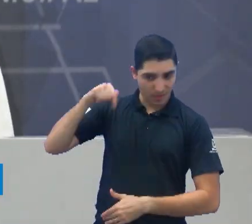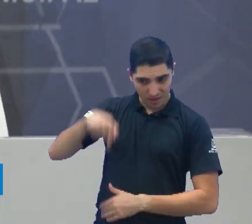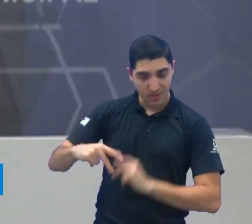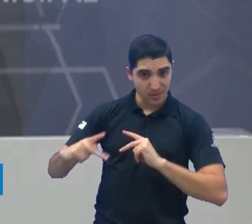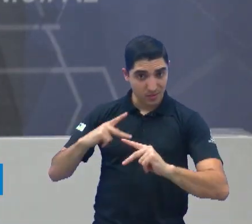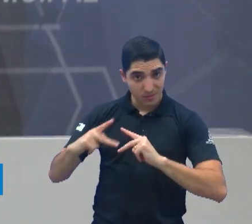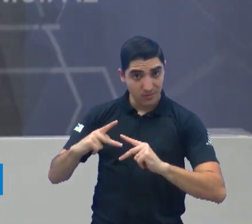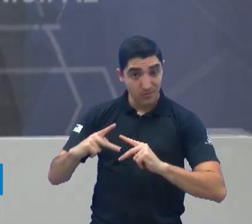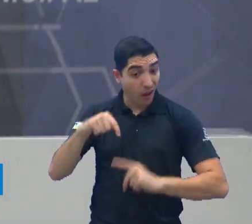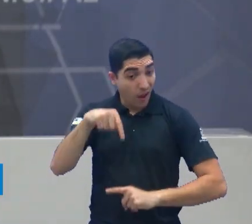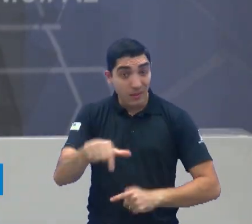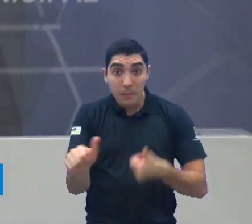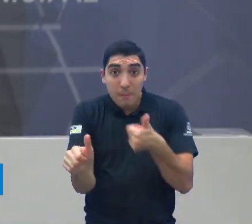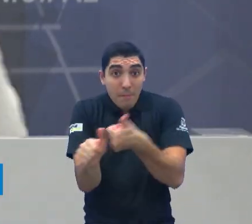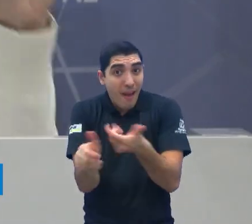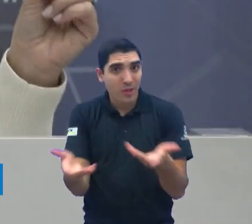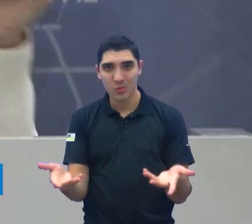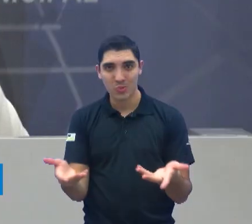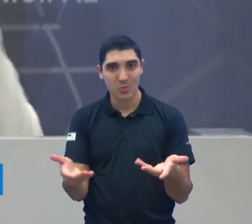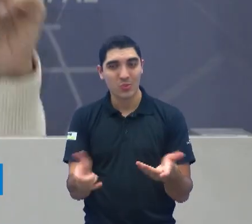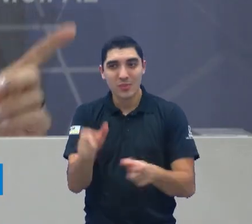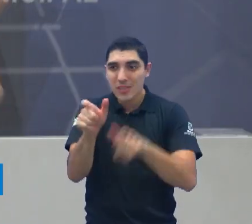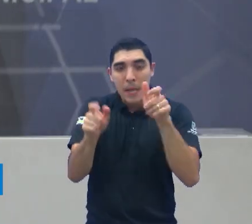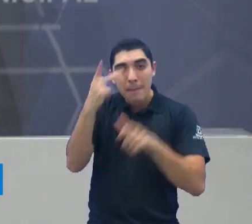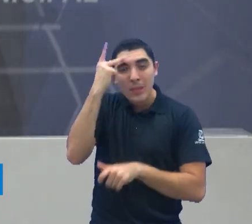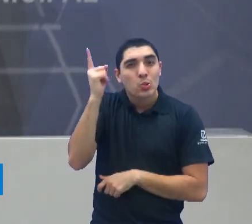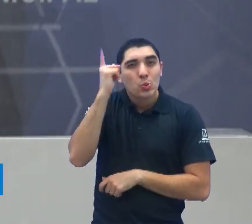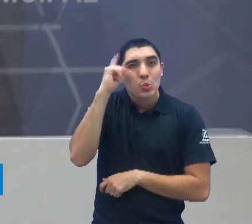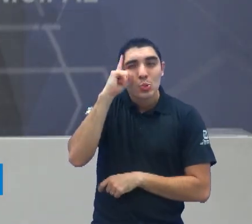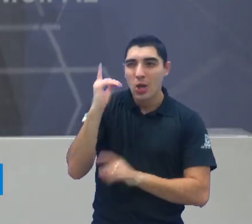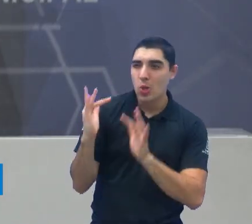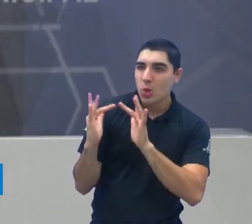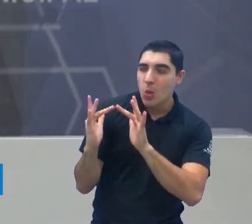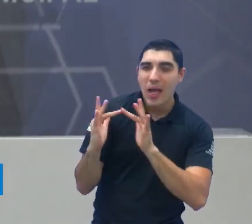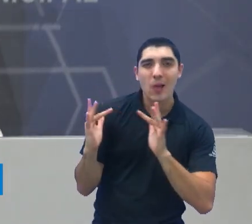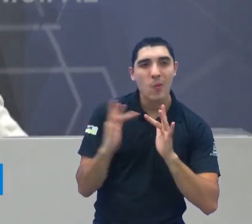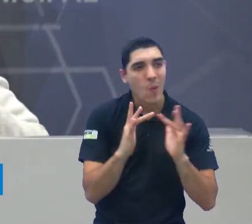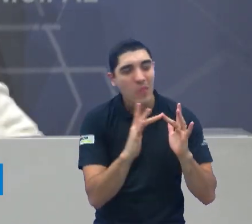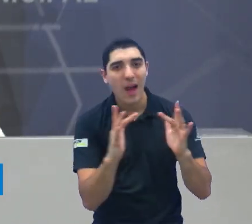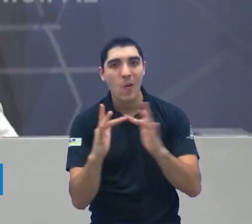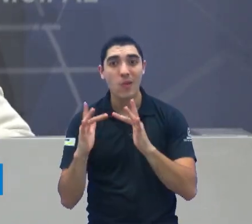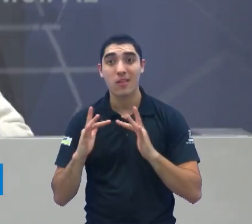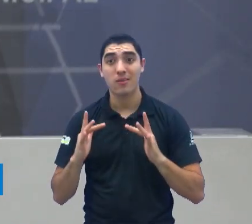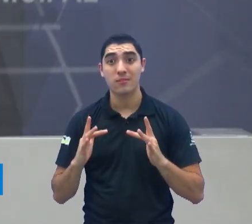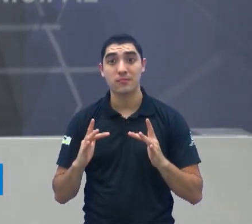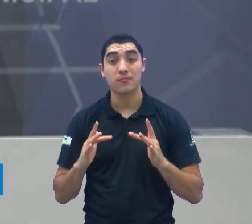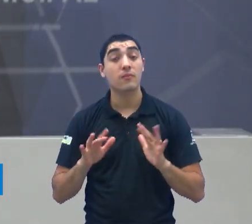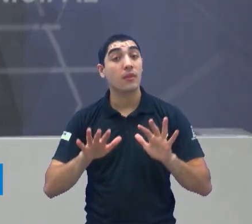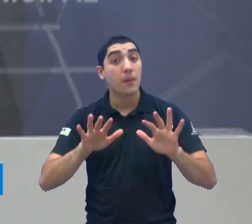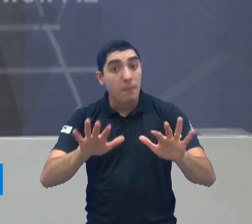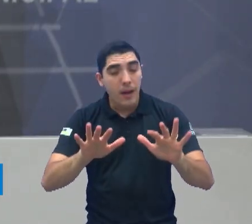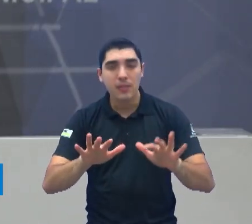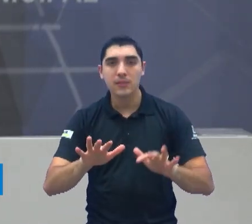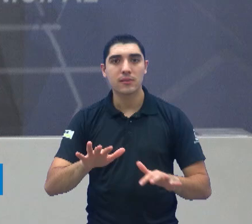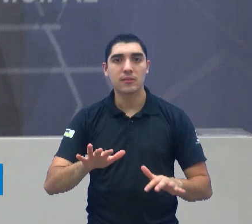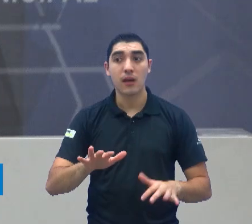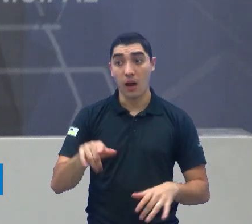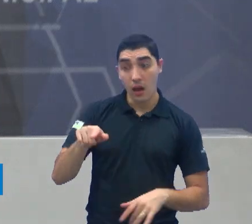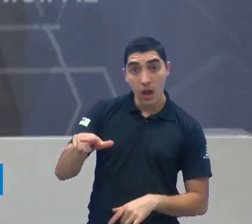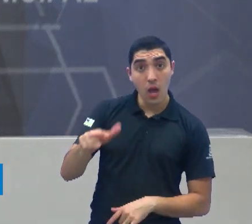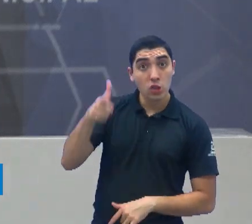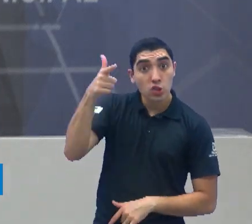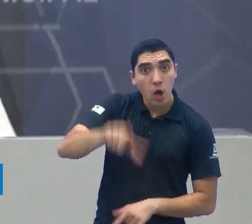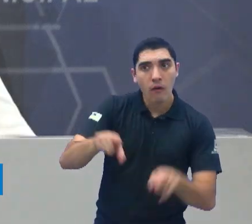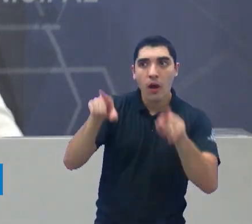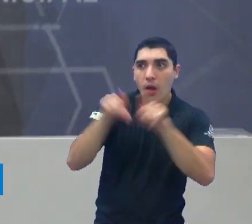nosso lado, com pessoas que a gente via praticamente todos os dias, e nós não queremos que isso aumente,